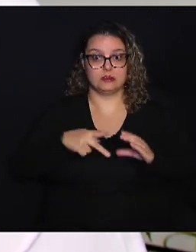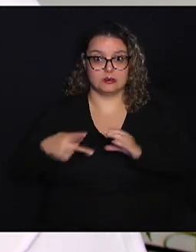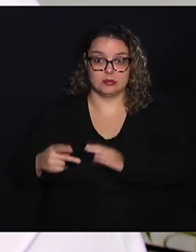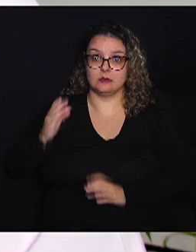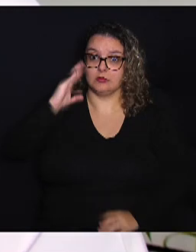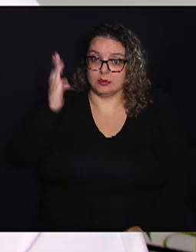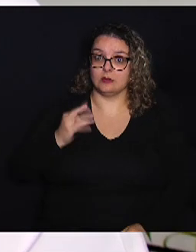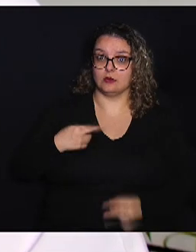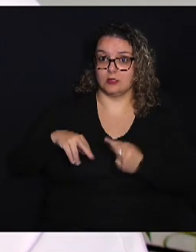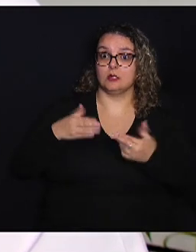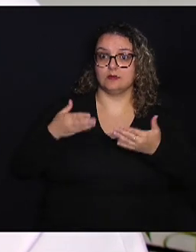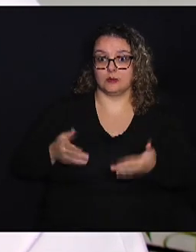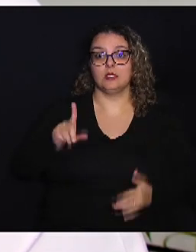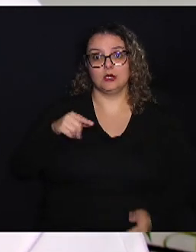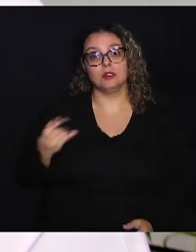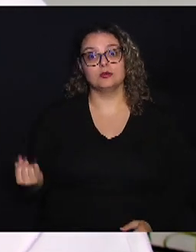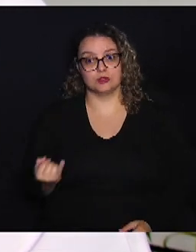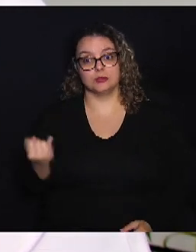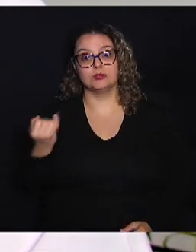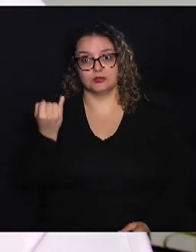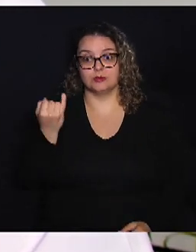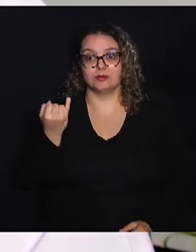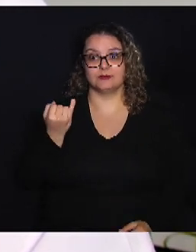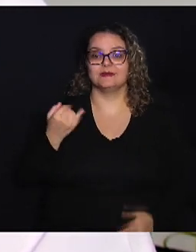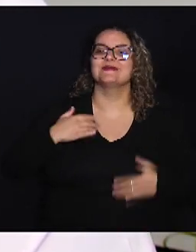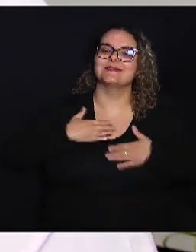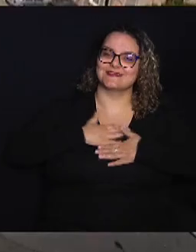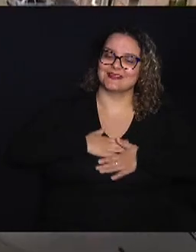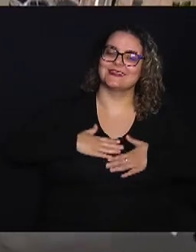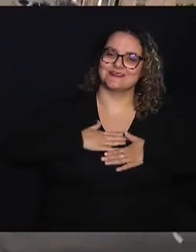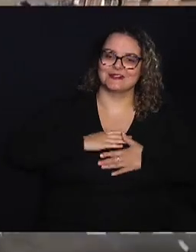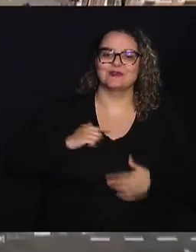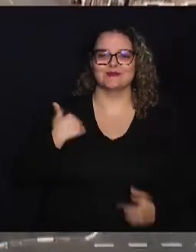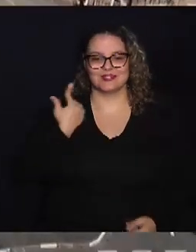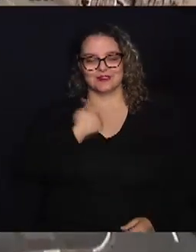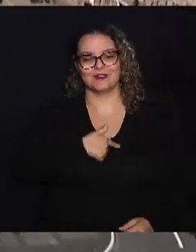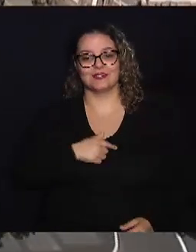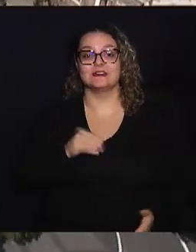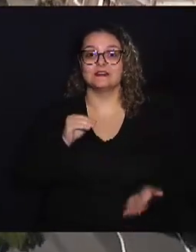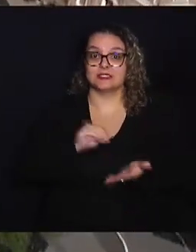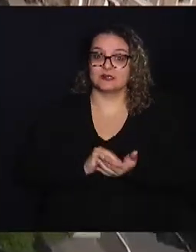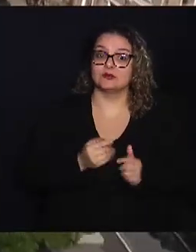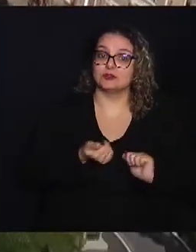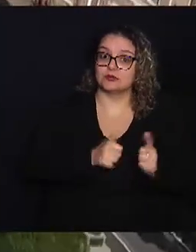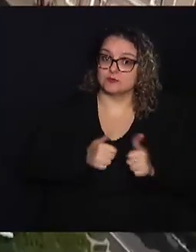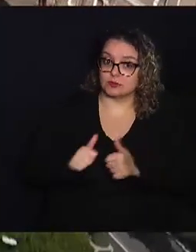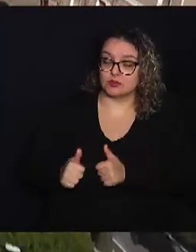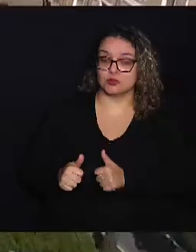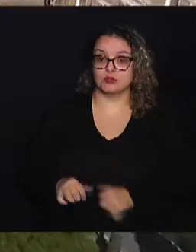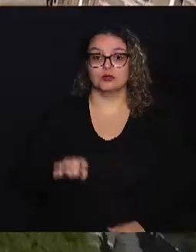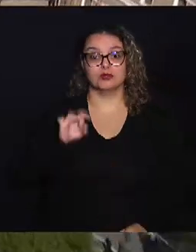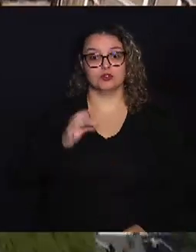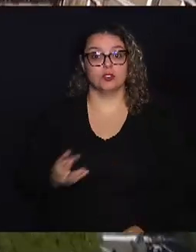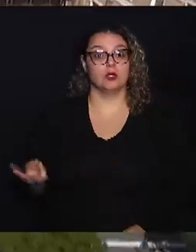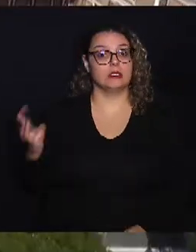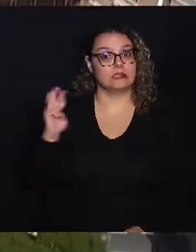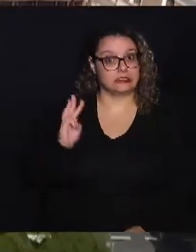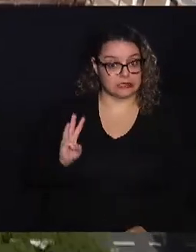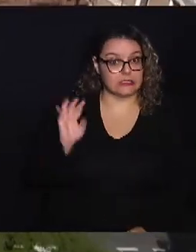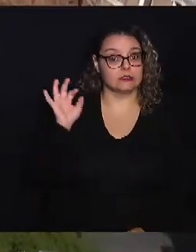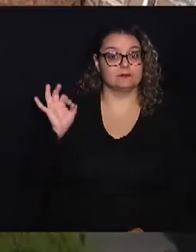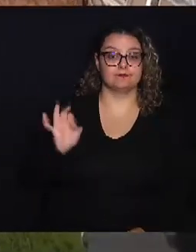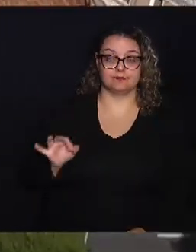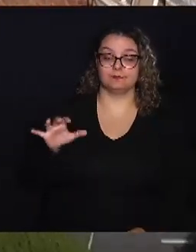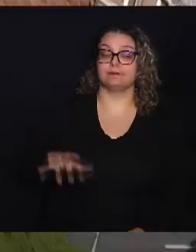quesito, é de grande valia, de grande satisfação para nós. Nesta última avaliação, apenas 3% dos